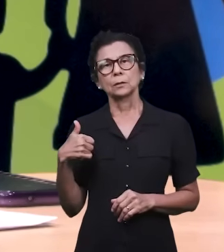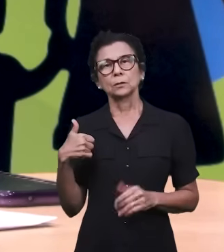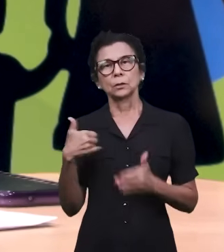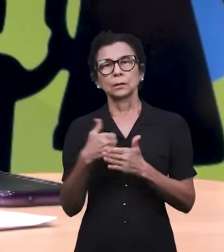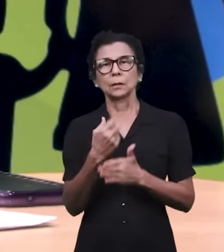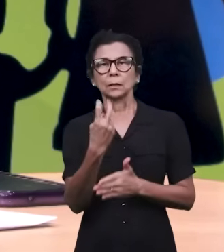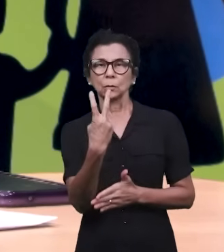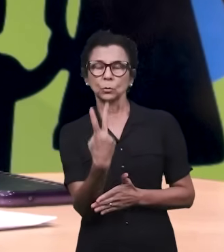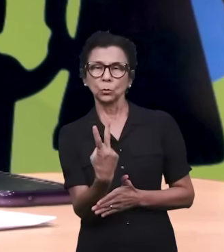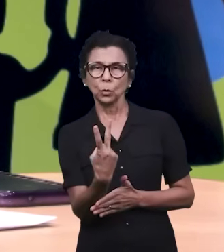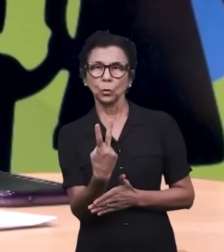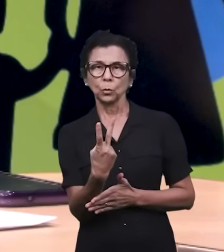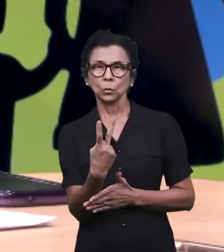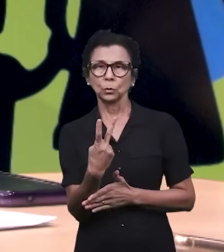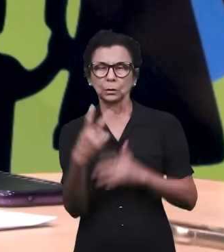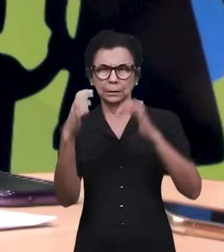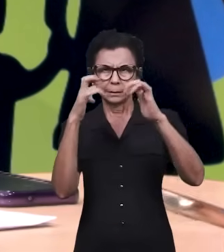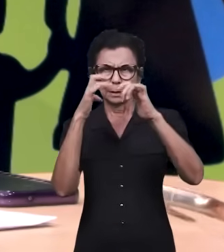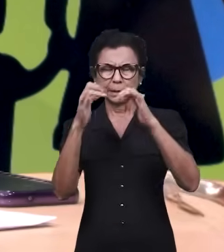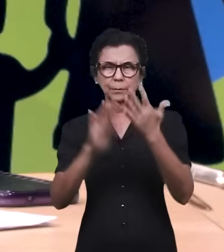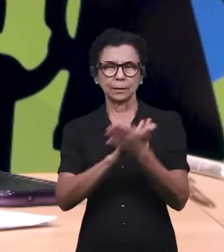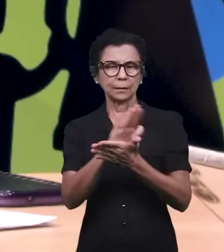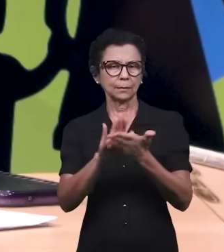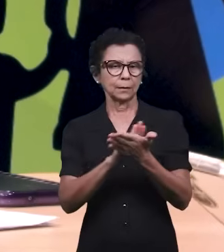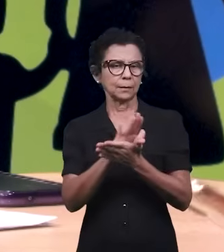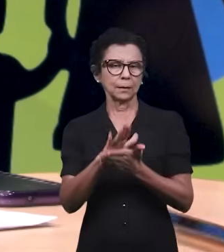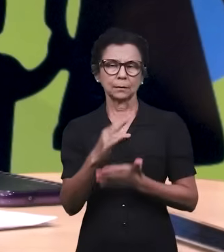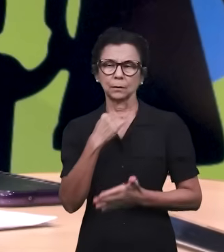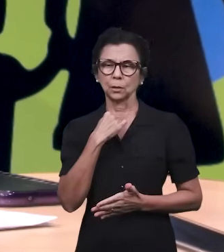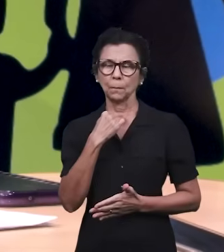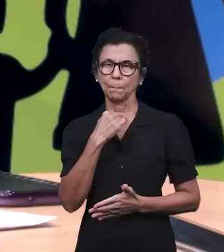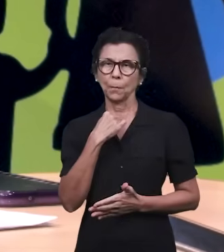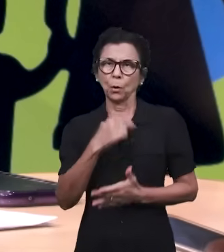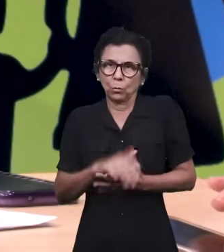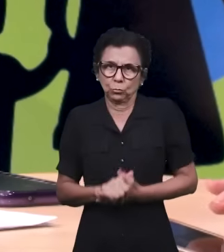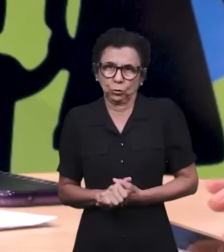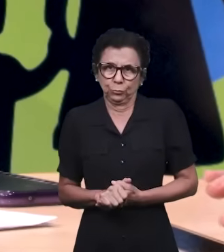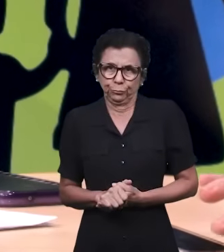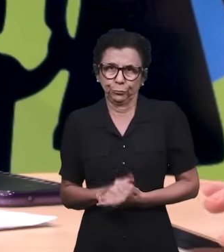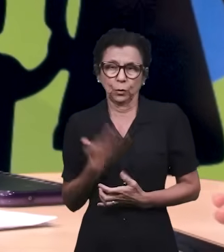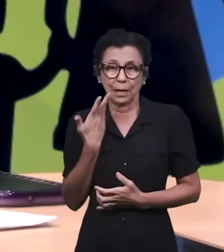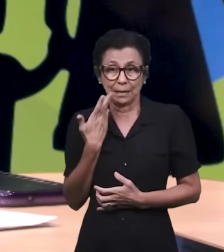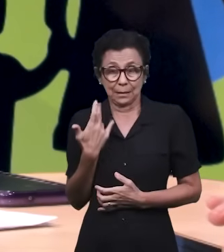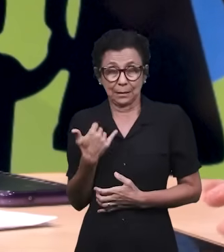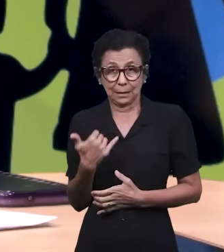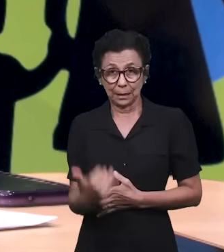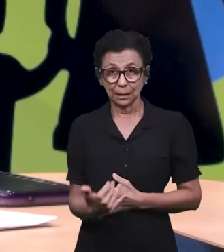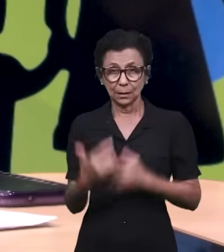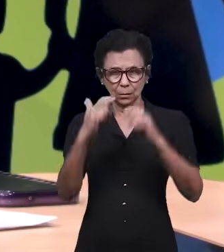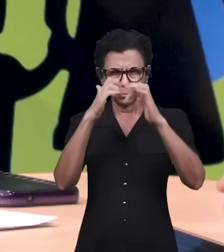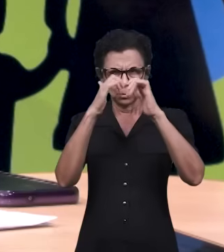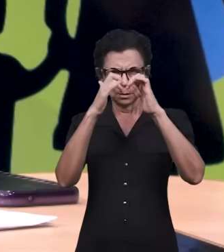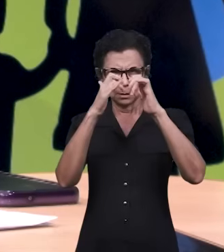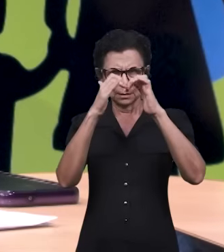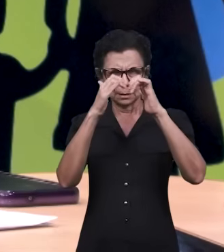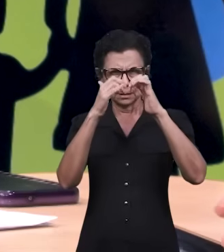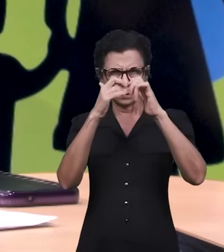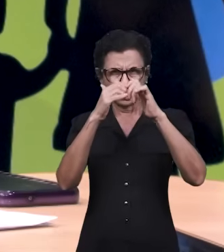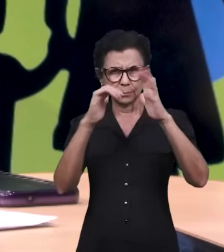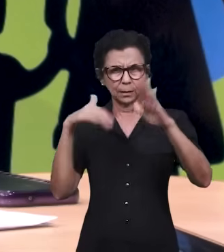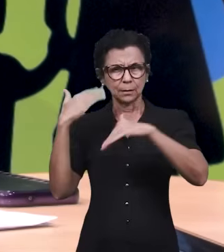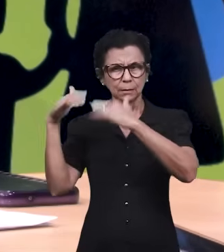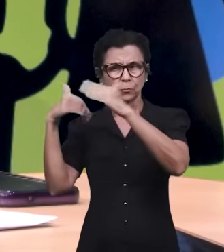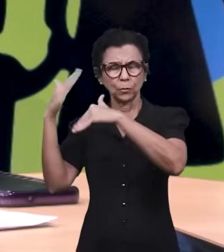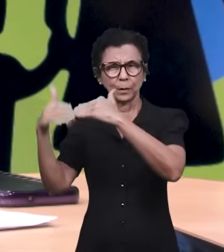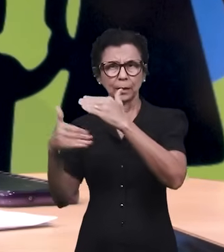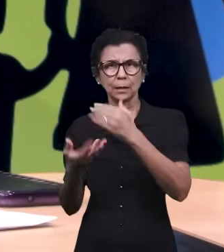do cérebro. E essas crianças, elas estão em formação. E existe uma substância no nosso cérebro